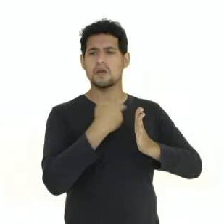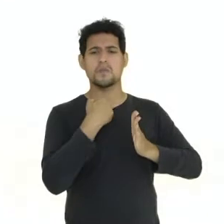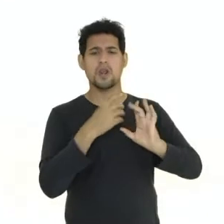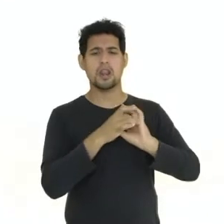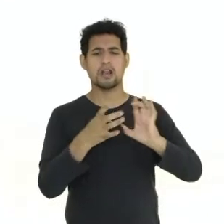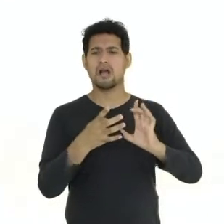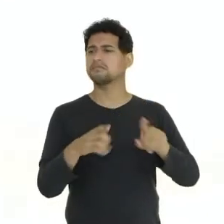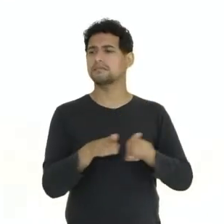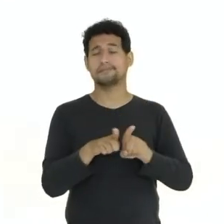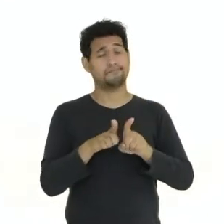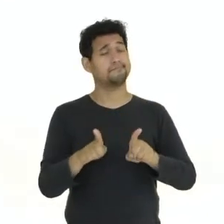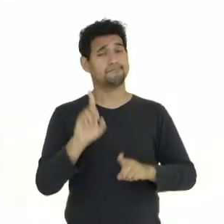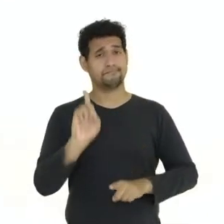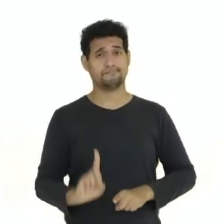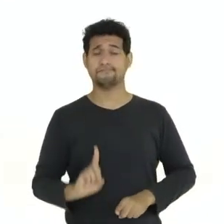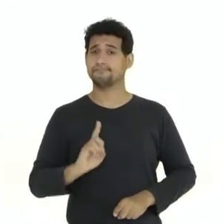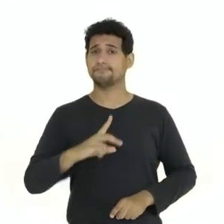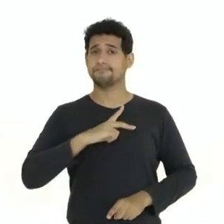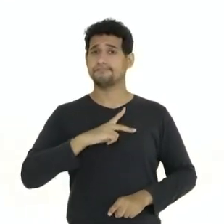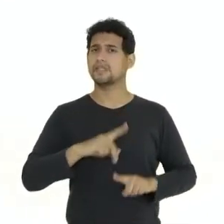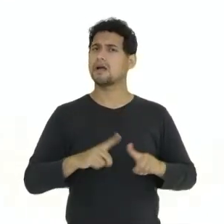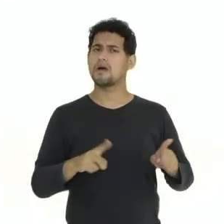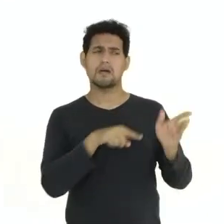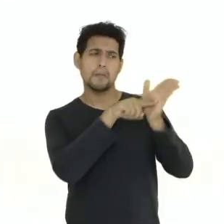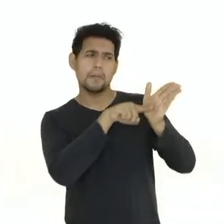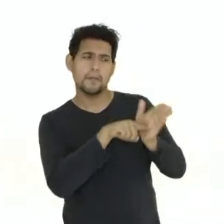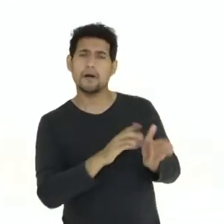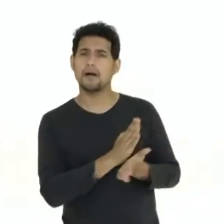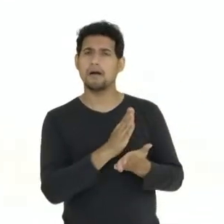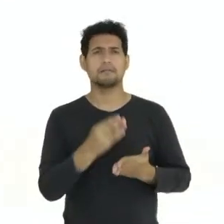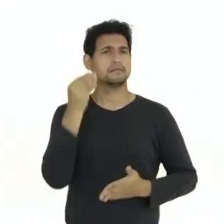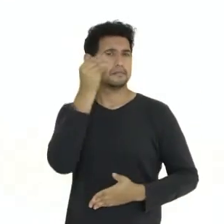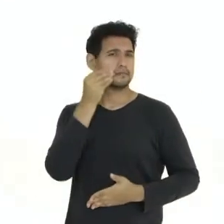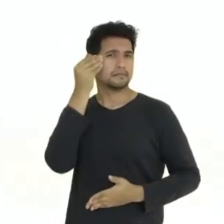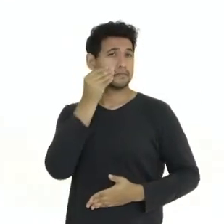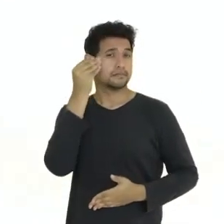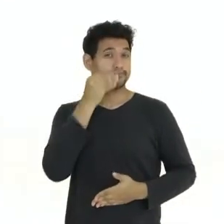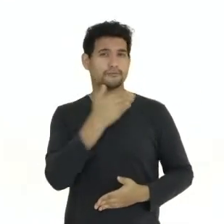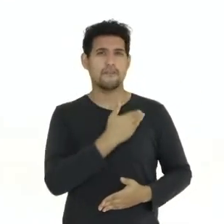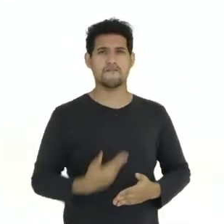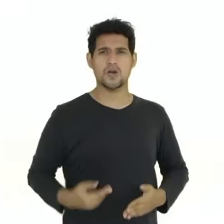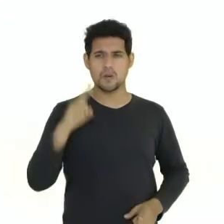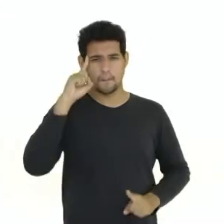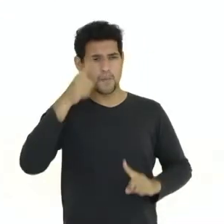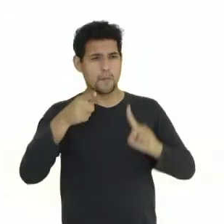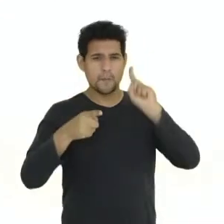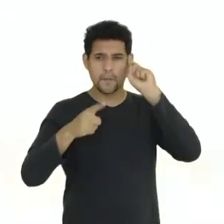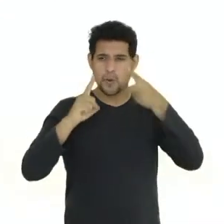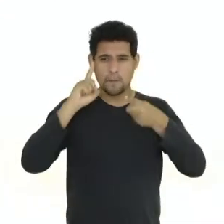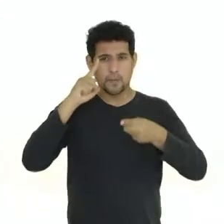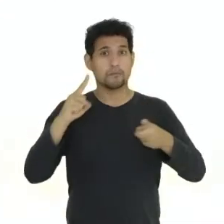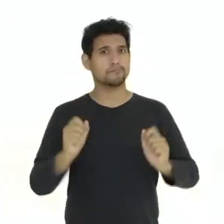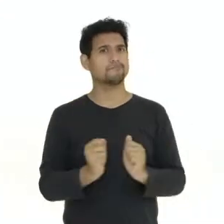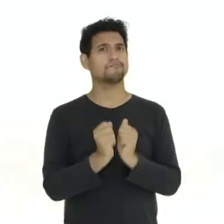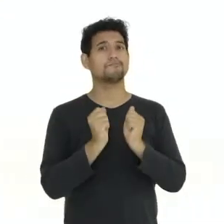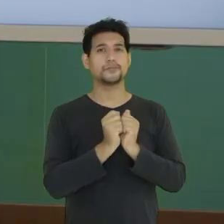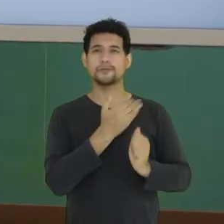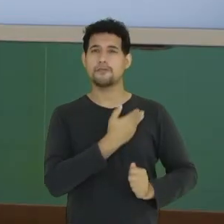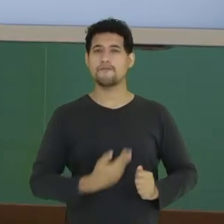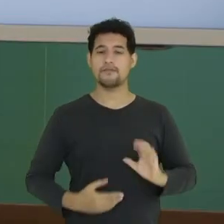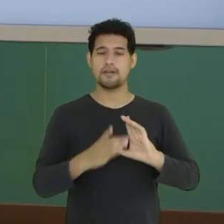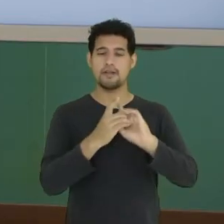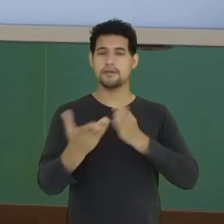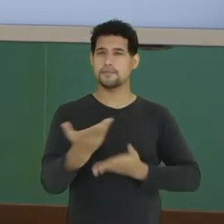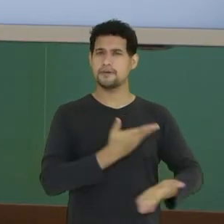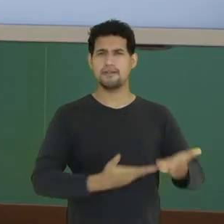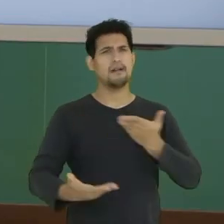direitos individuais. Que tal investigar experiências de governos ditatoriais e compará-los com os governos democráticos? Então, isso é